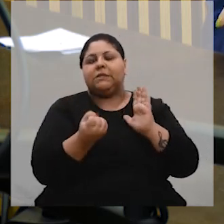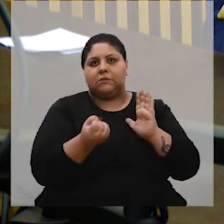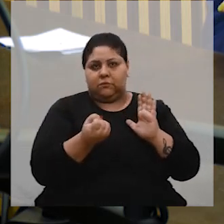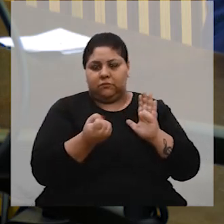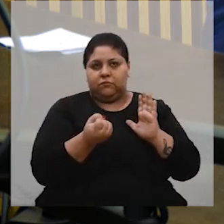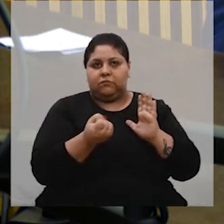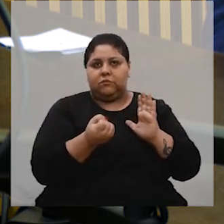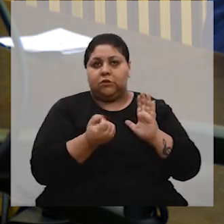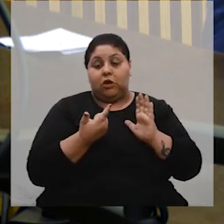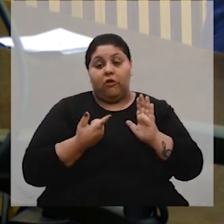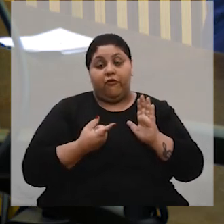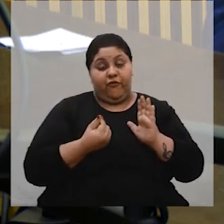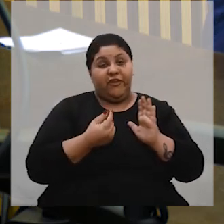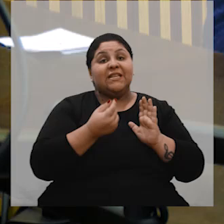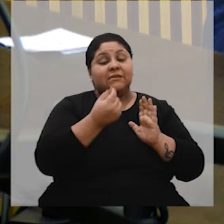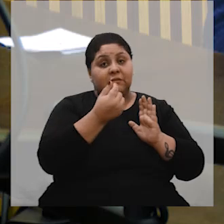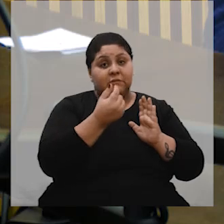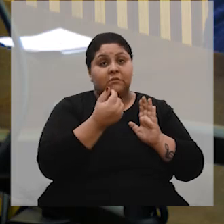impacta